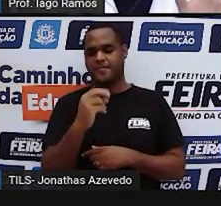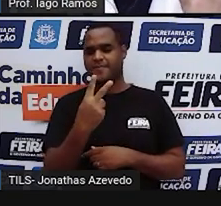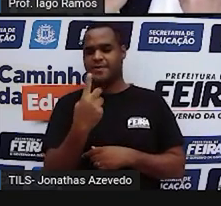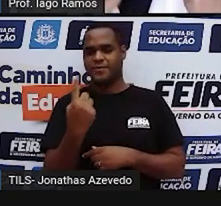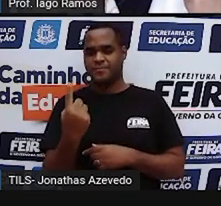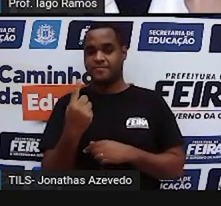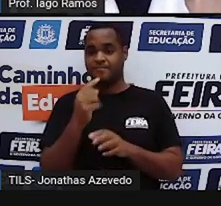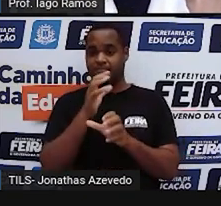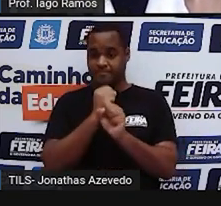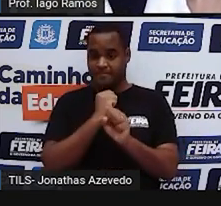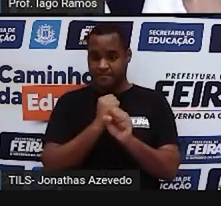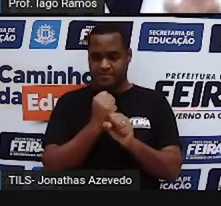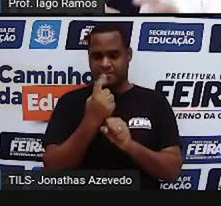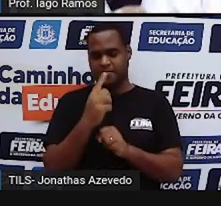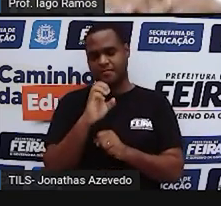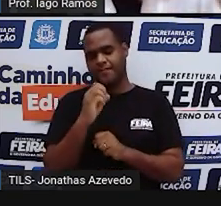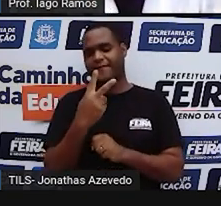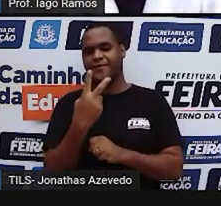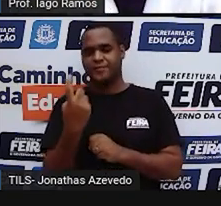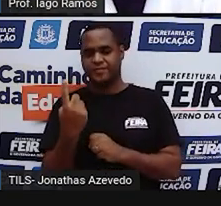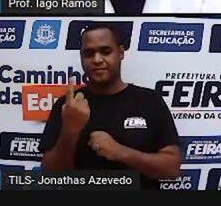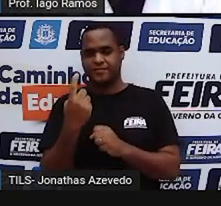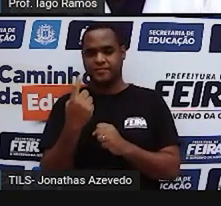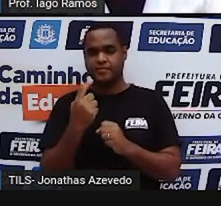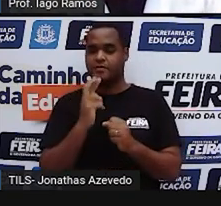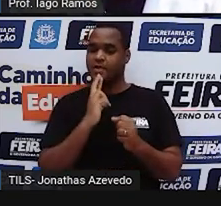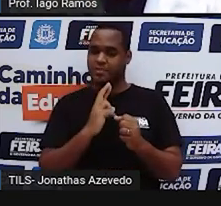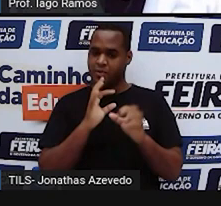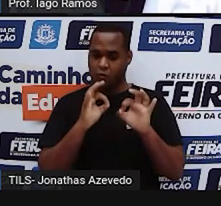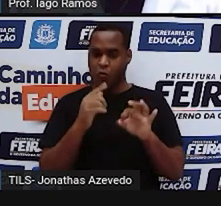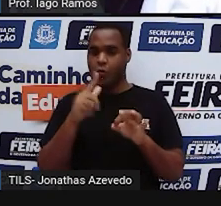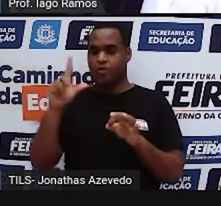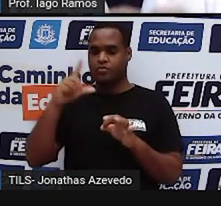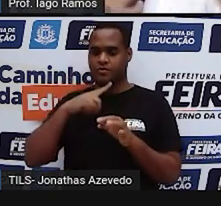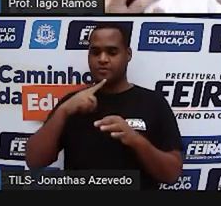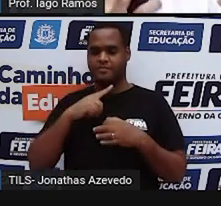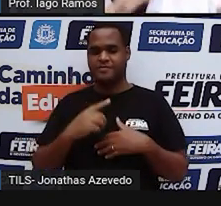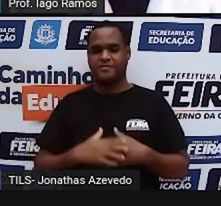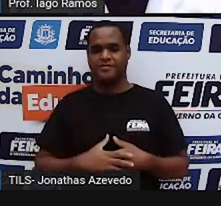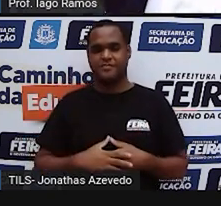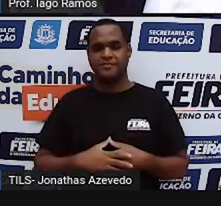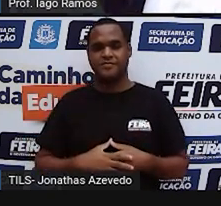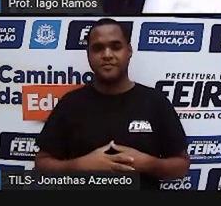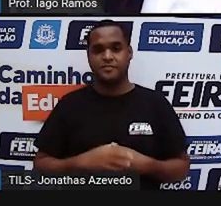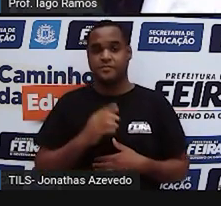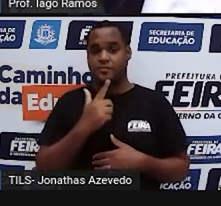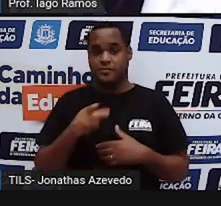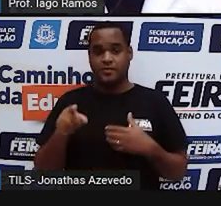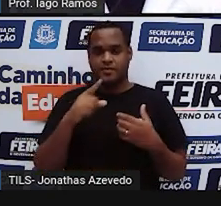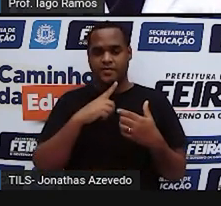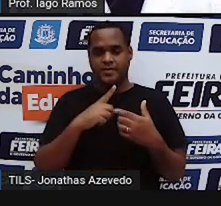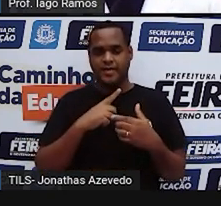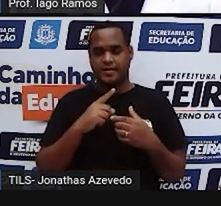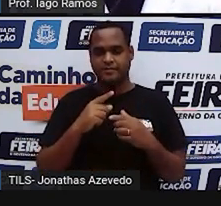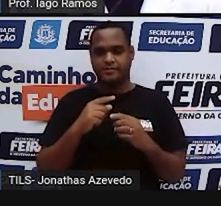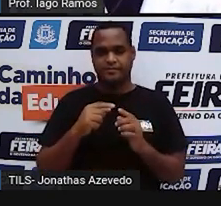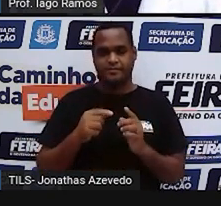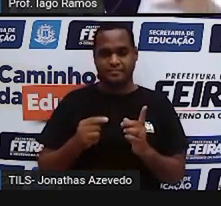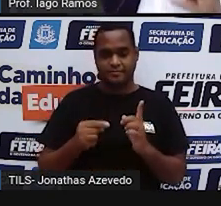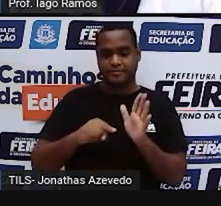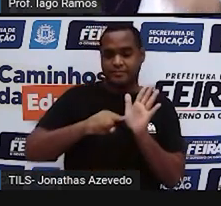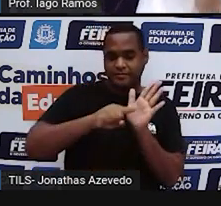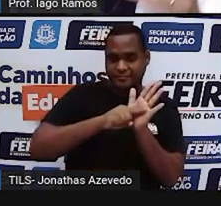vai na calculadora mais 1021 espera um outro resultado esse último resultado você vai